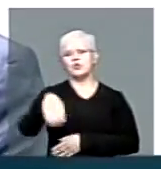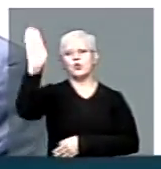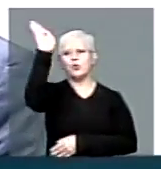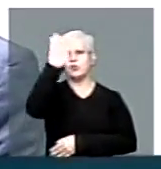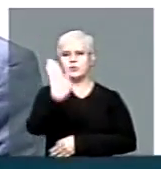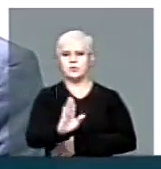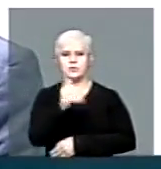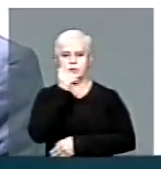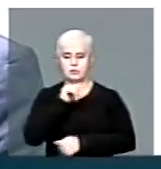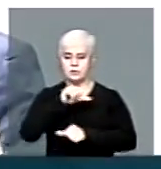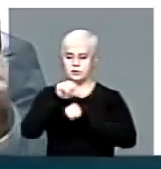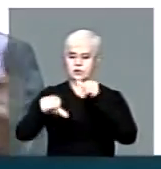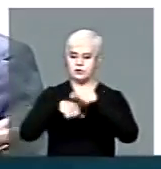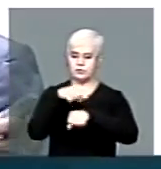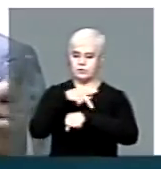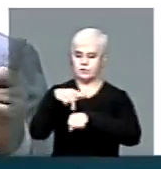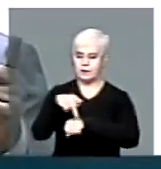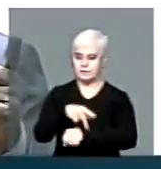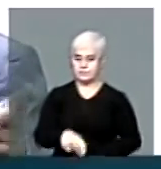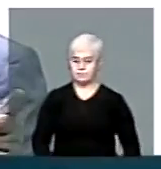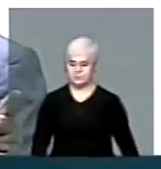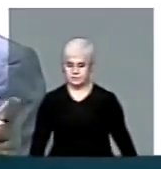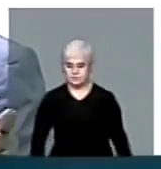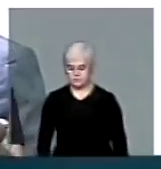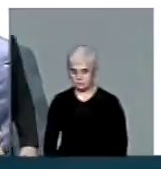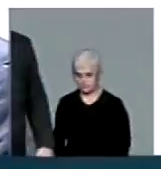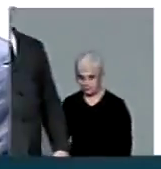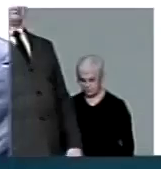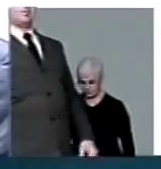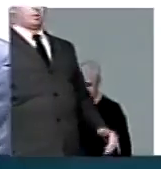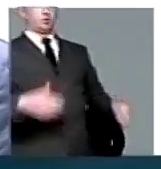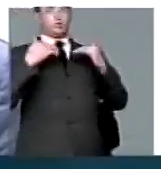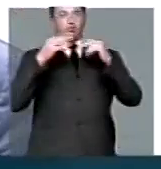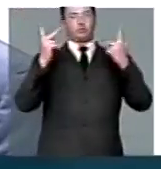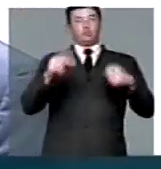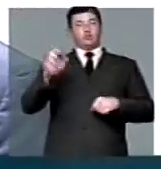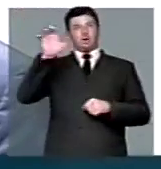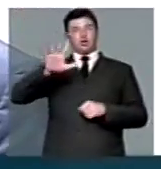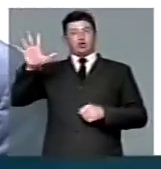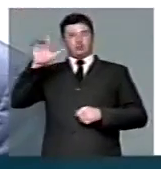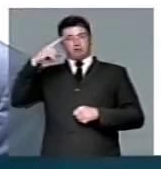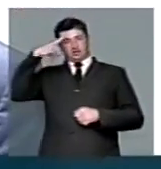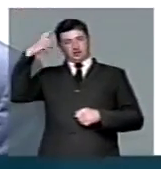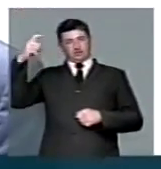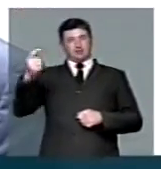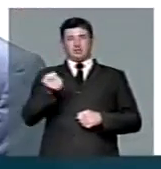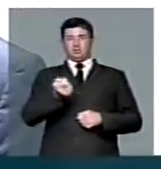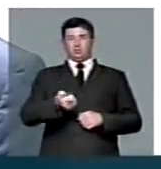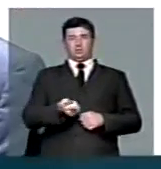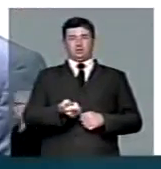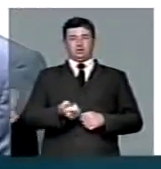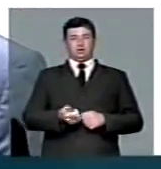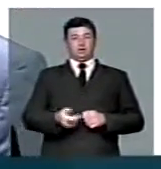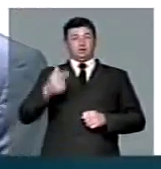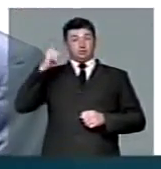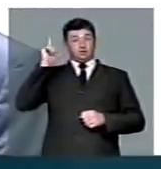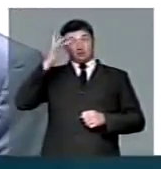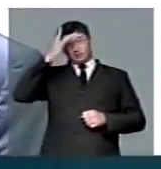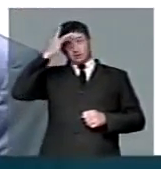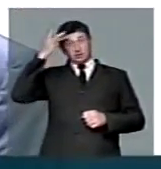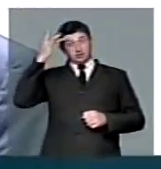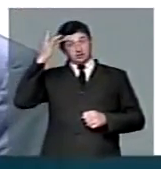país civilizado, de padrão europeu, onde a violência é muito pequena, onde as